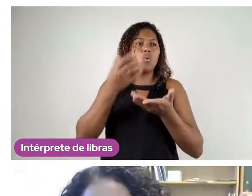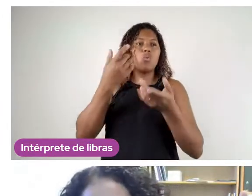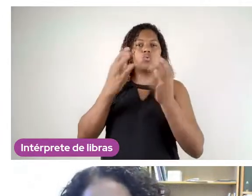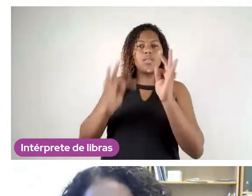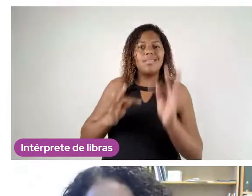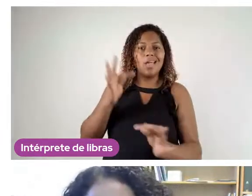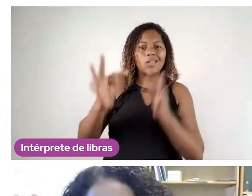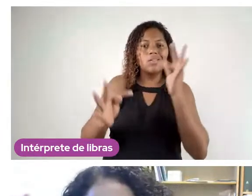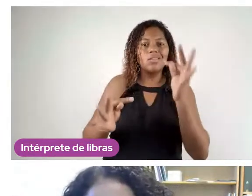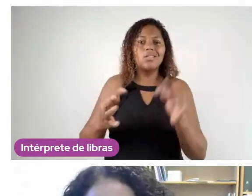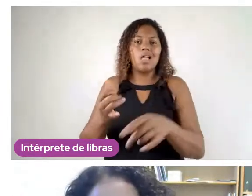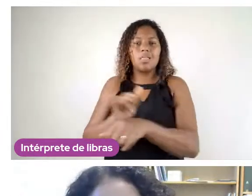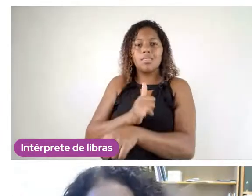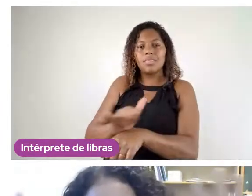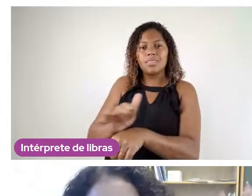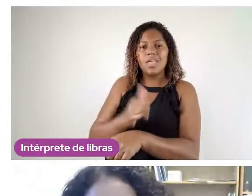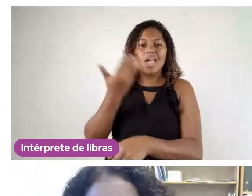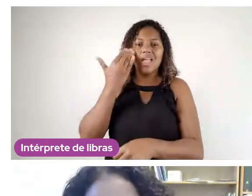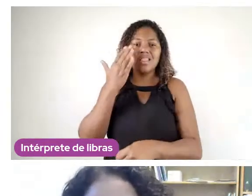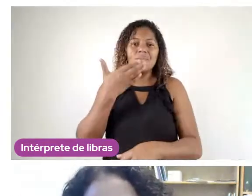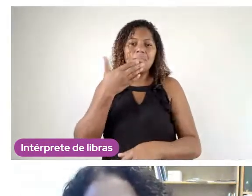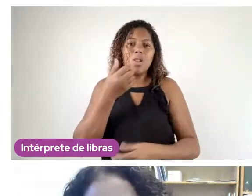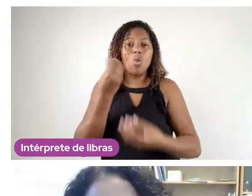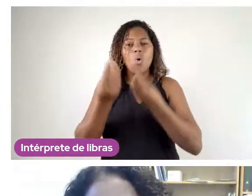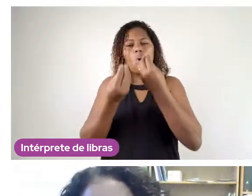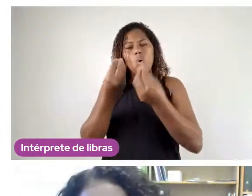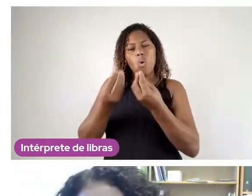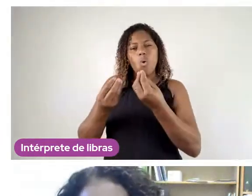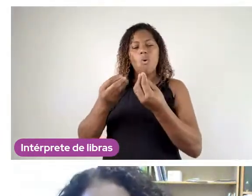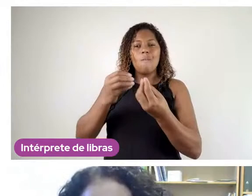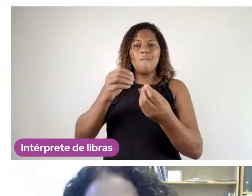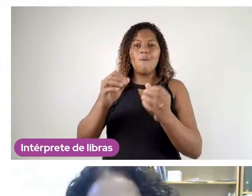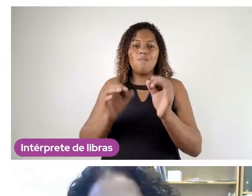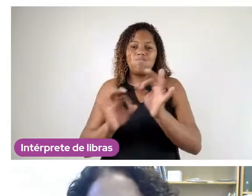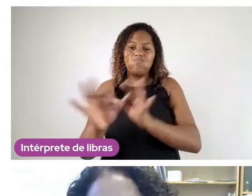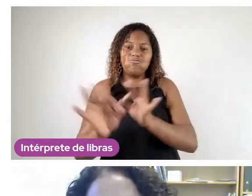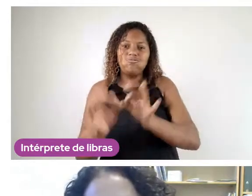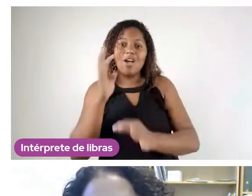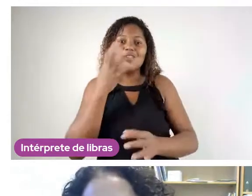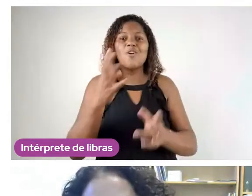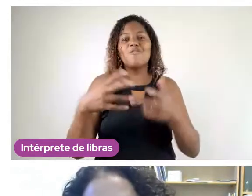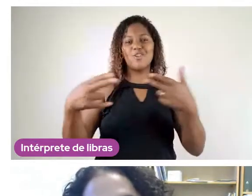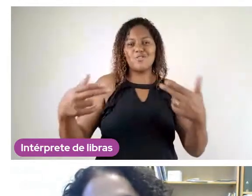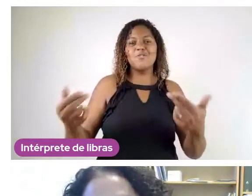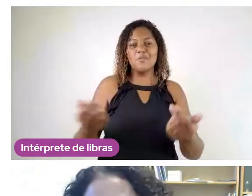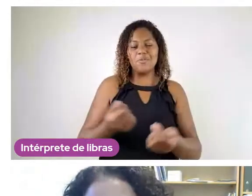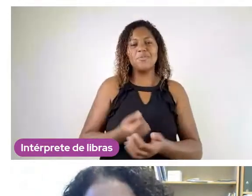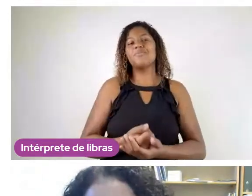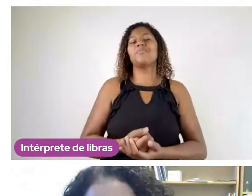todas as diferentes partes, porque é um quebra-cabeça, né? Todas as diferentes partes do quebra-cabeça para a gente